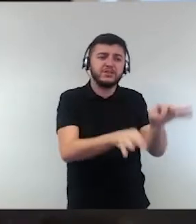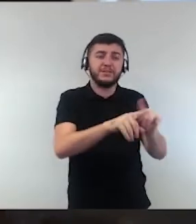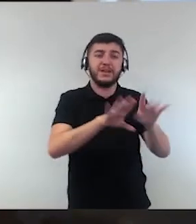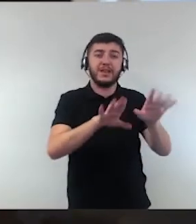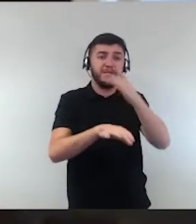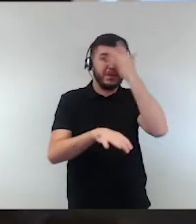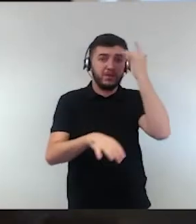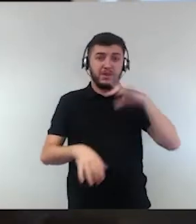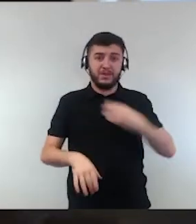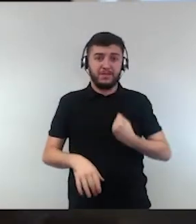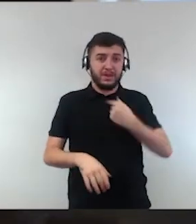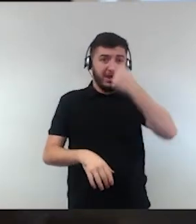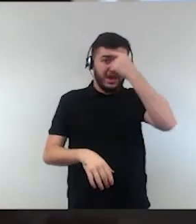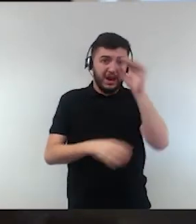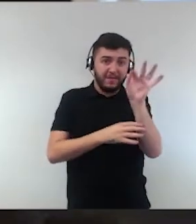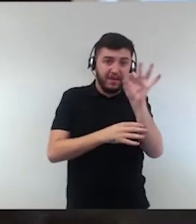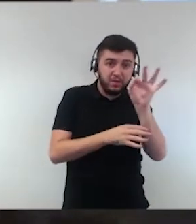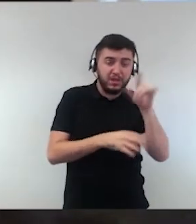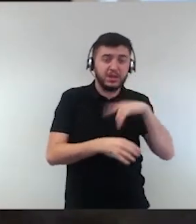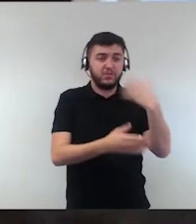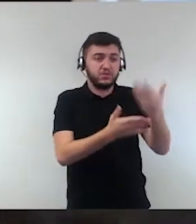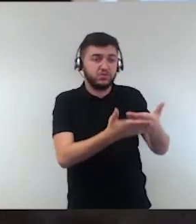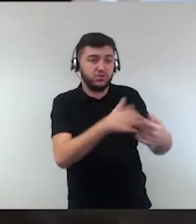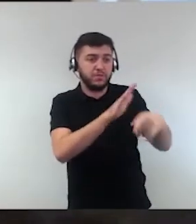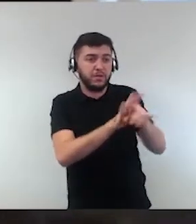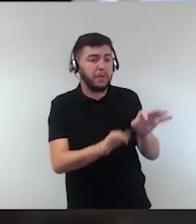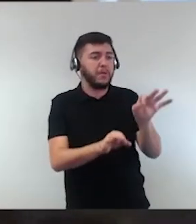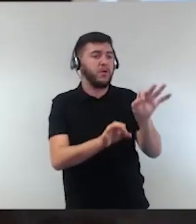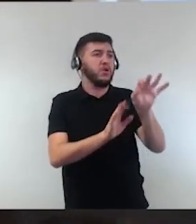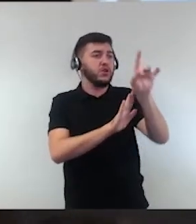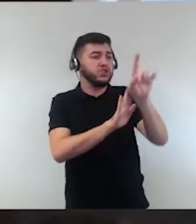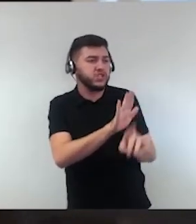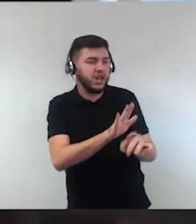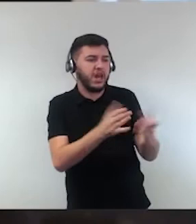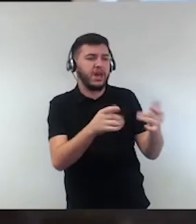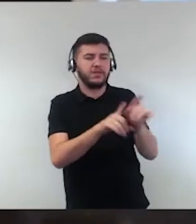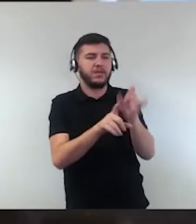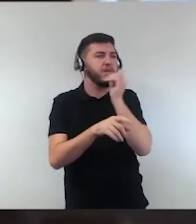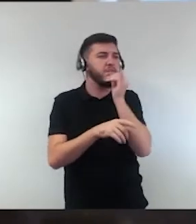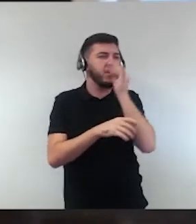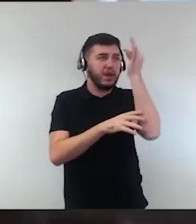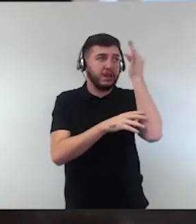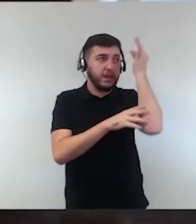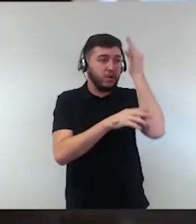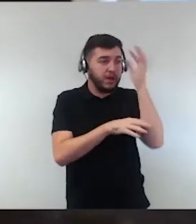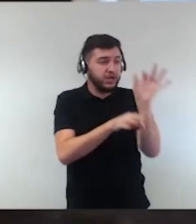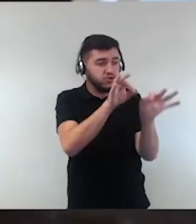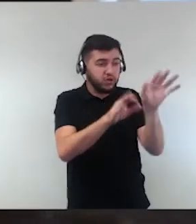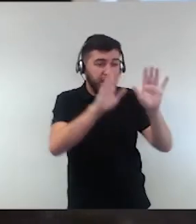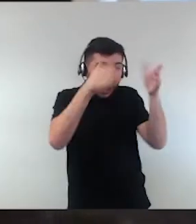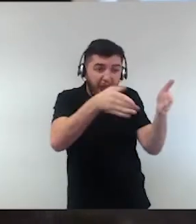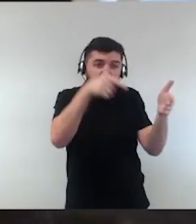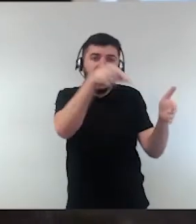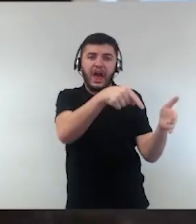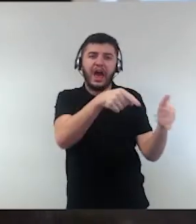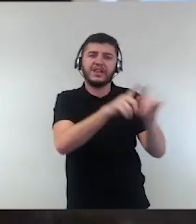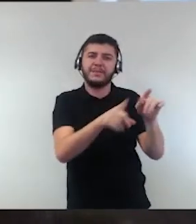do direito como teorias jurídicas e dissertações, mas acabam deixando de